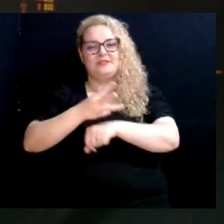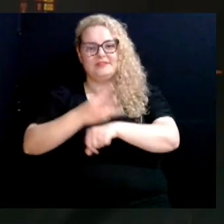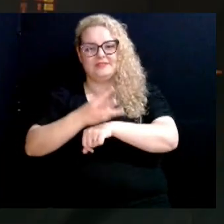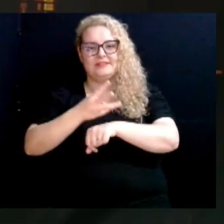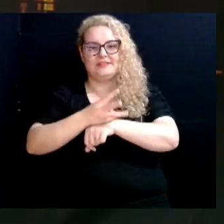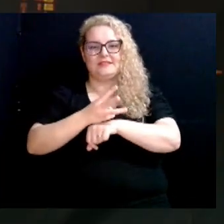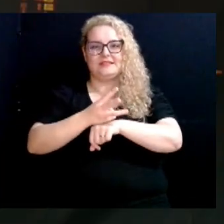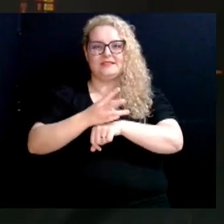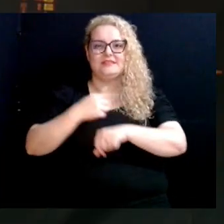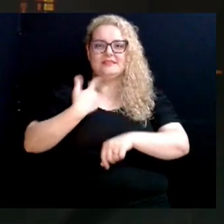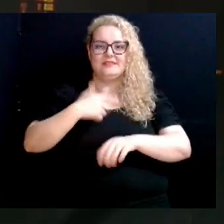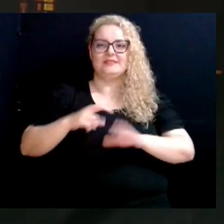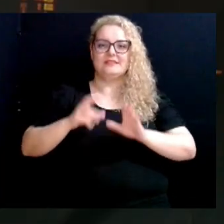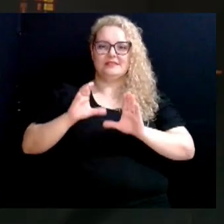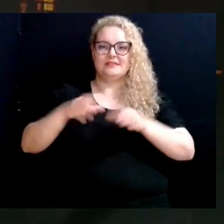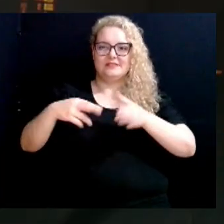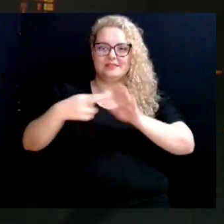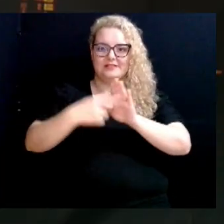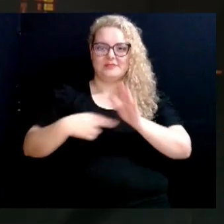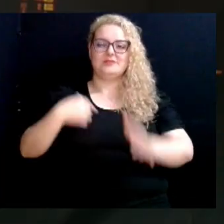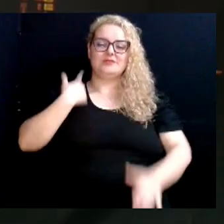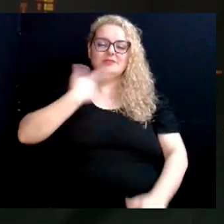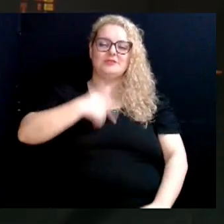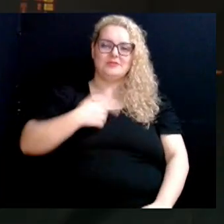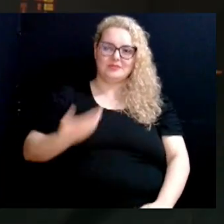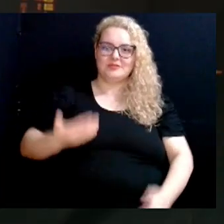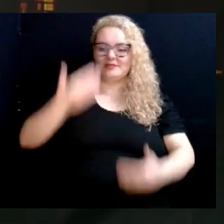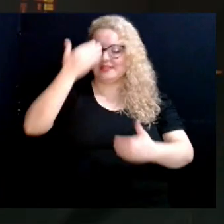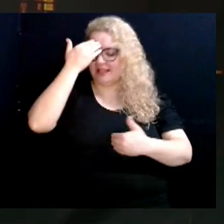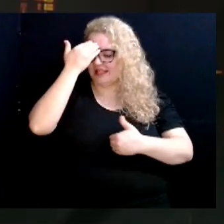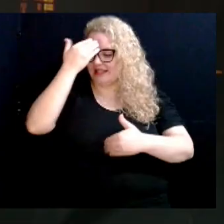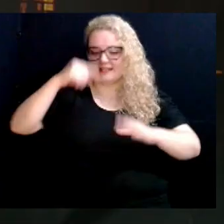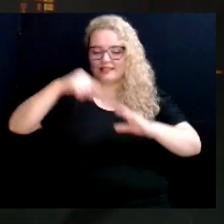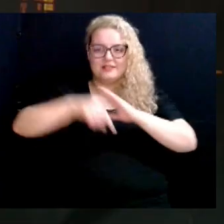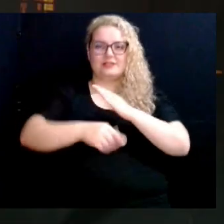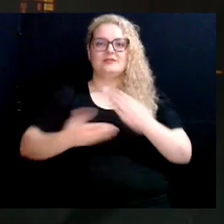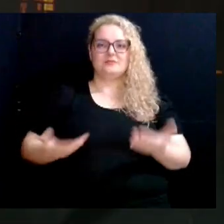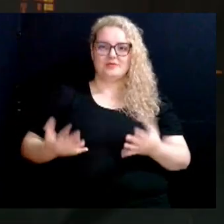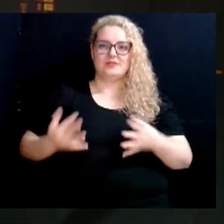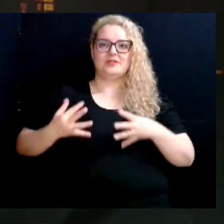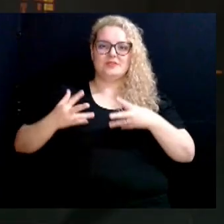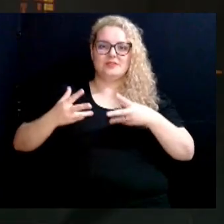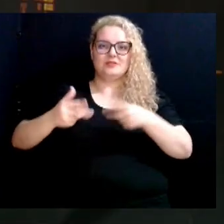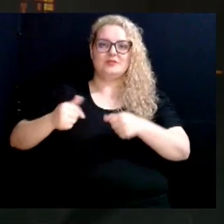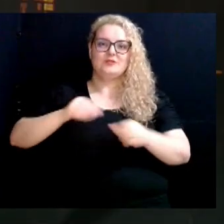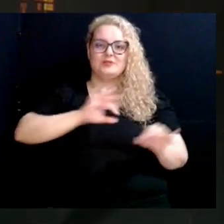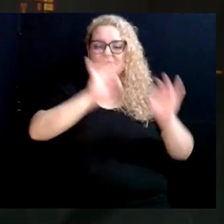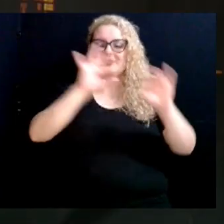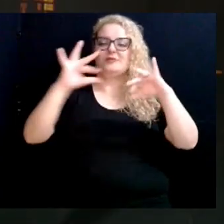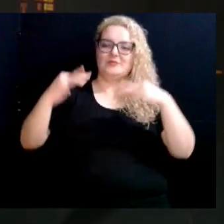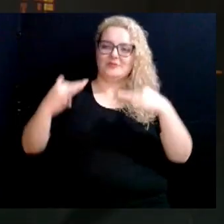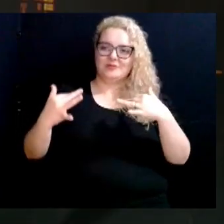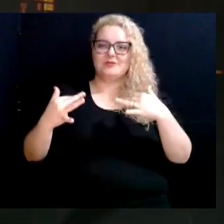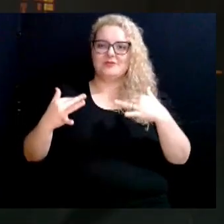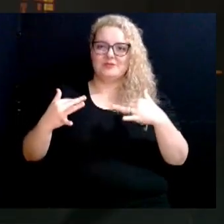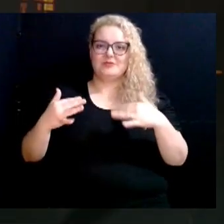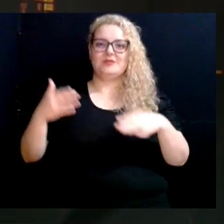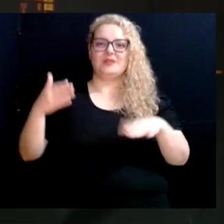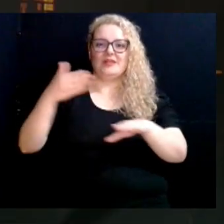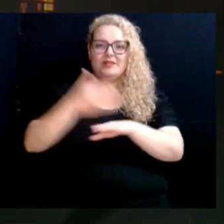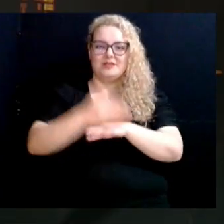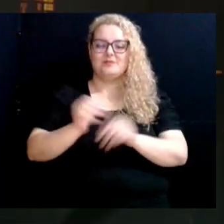da nossa redação, a gente agradece imensamente a todos os nossos telespectadores que participaram